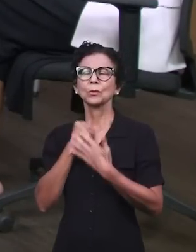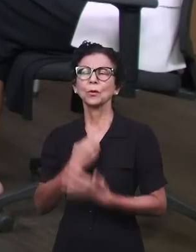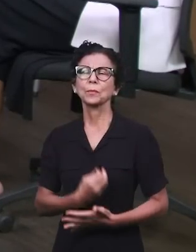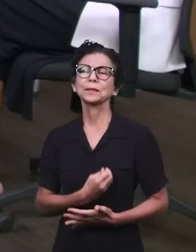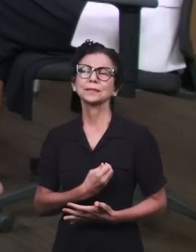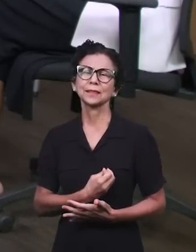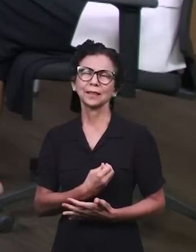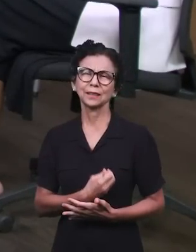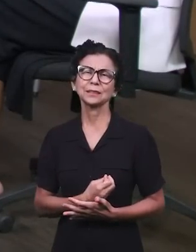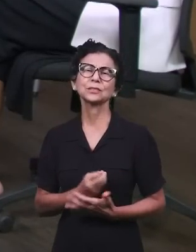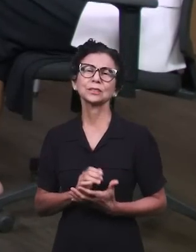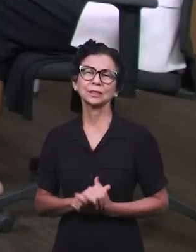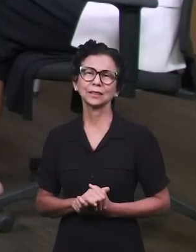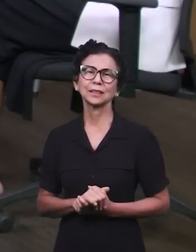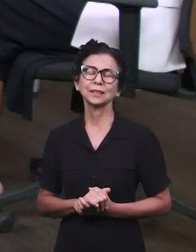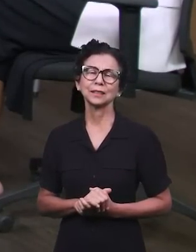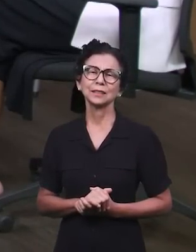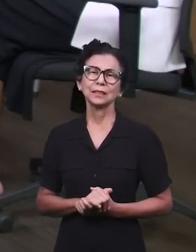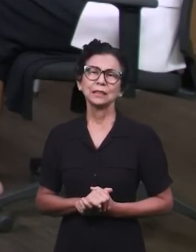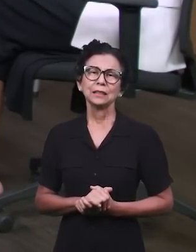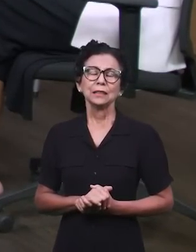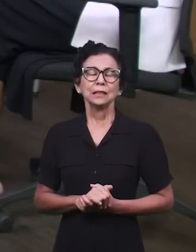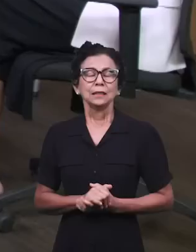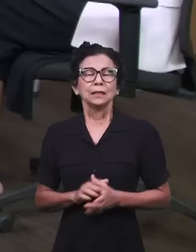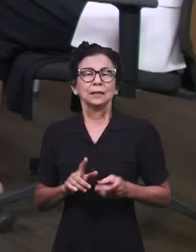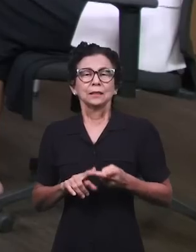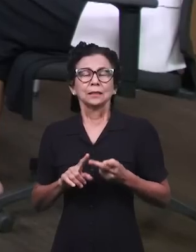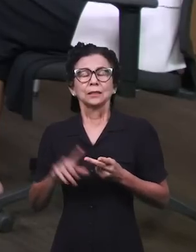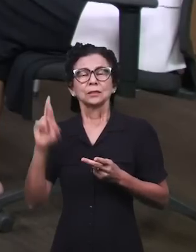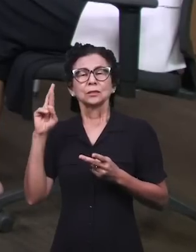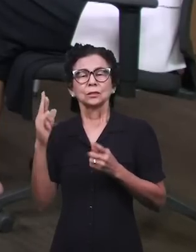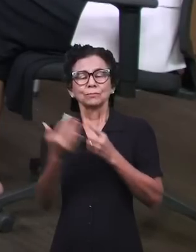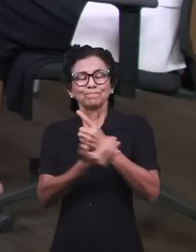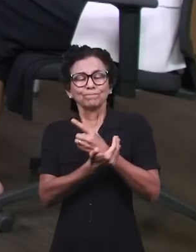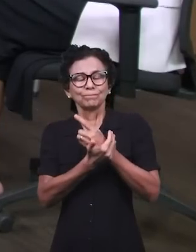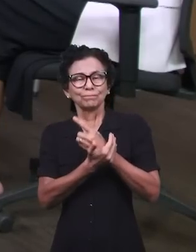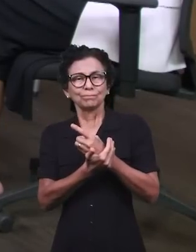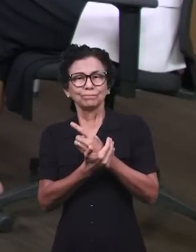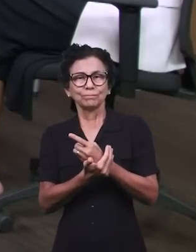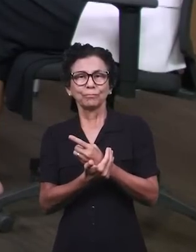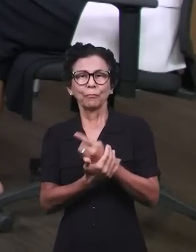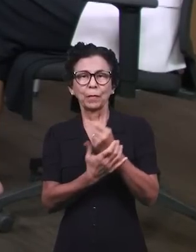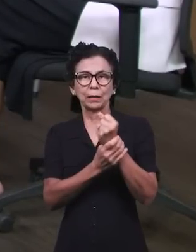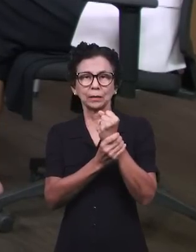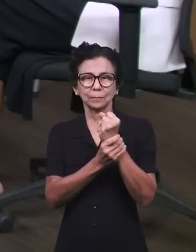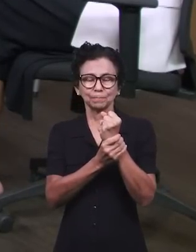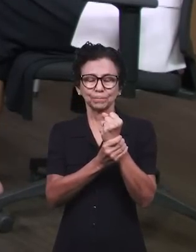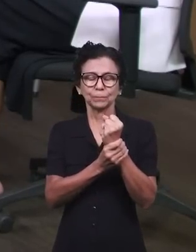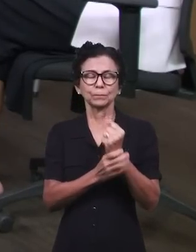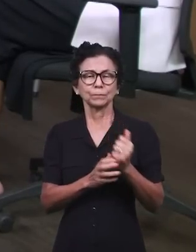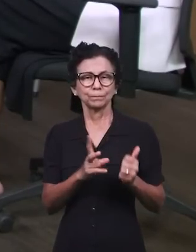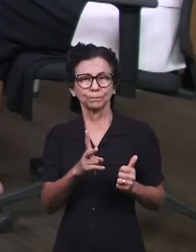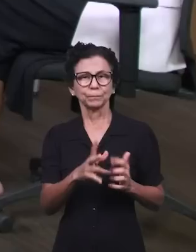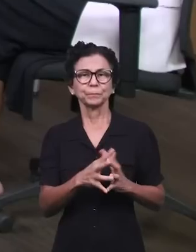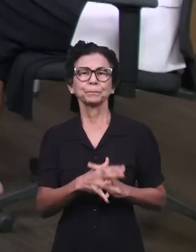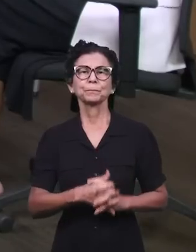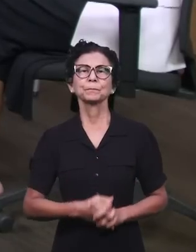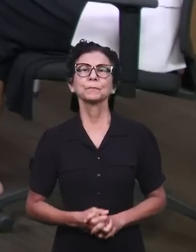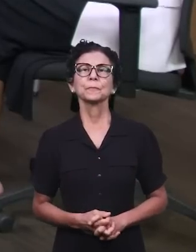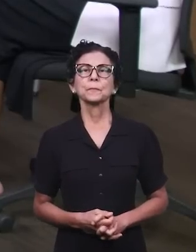cada momento, o Espírito Santo age em nós para nos garantir toda essa segurança o tempo todo.